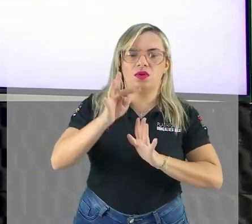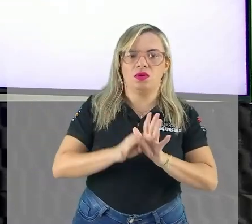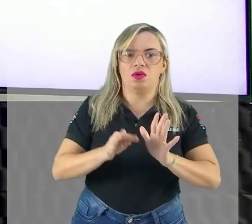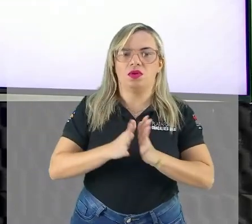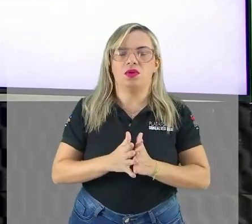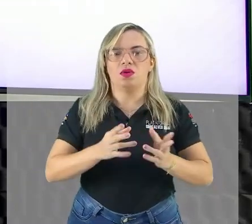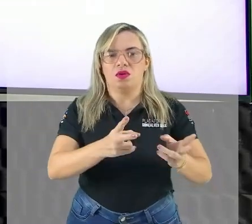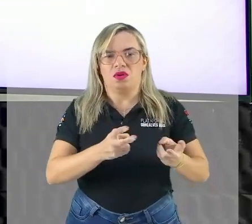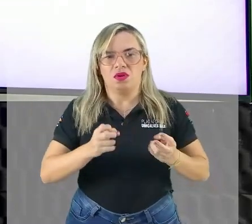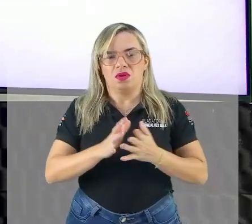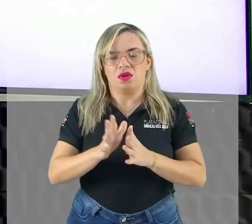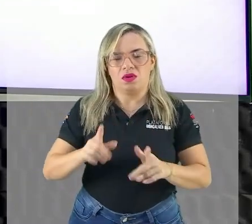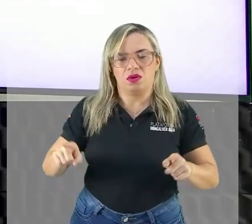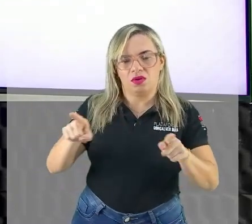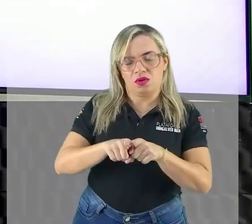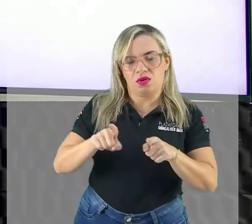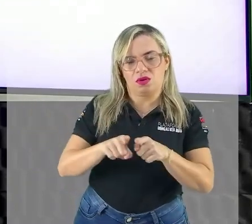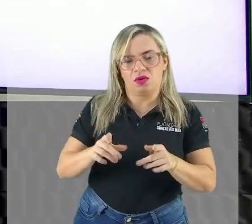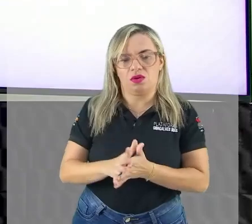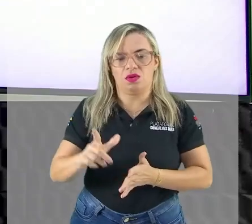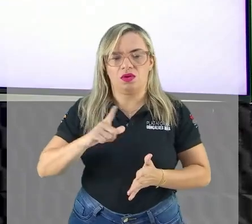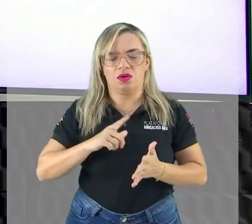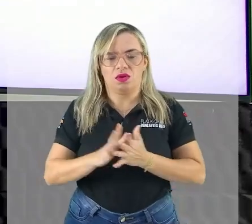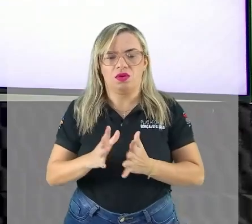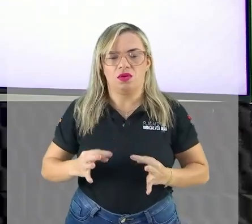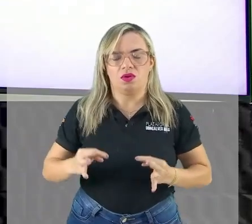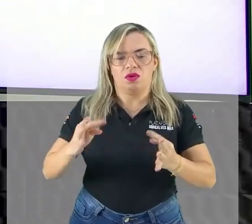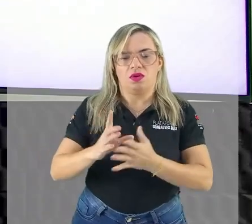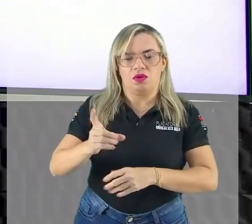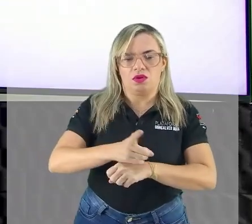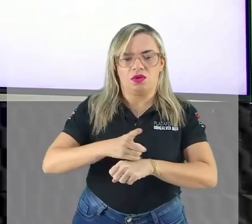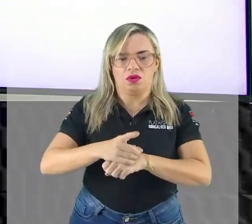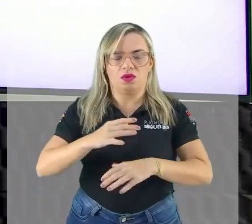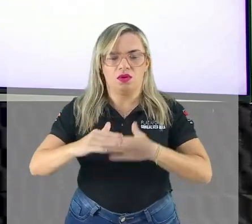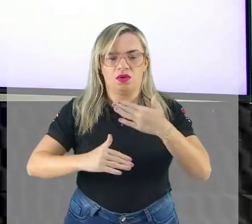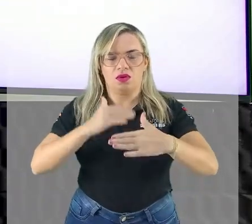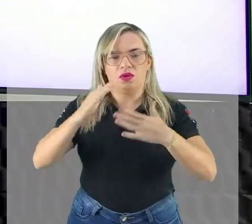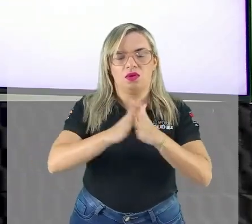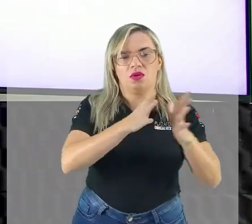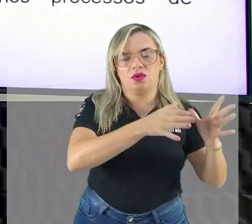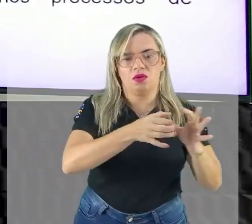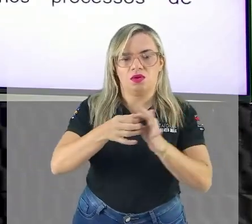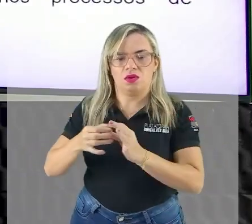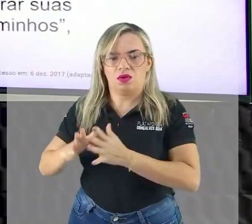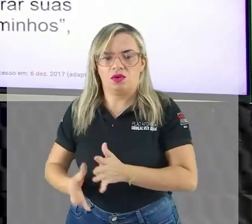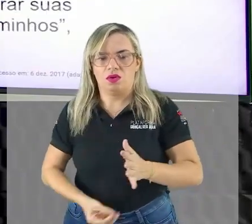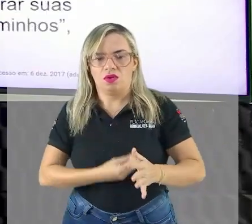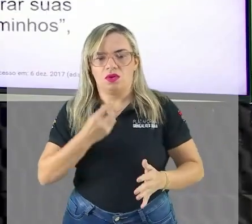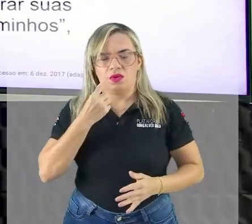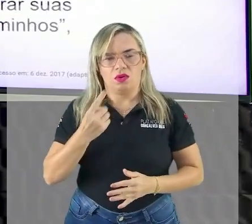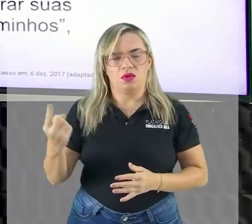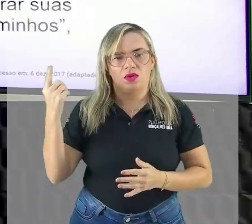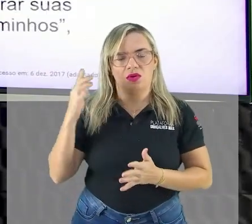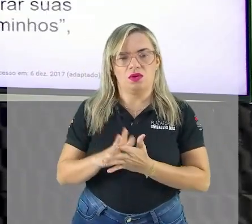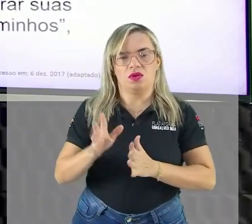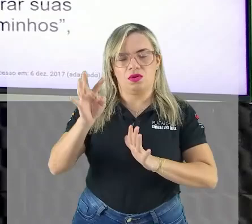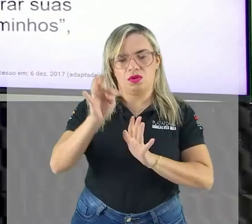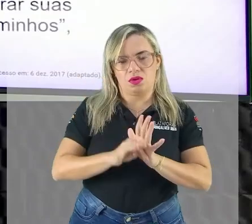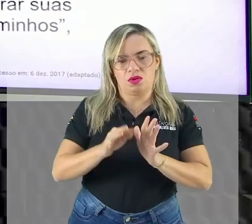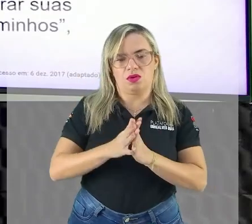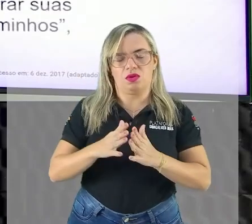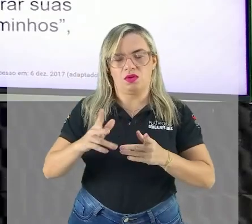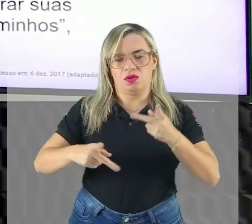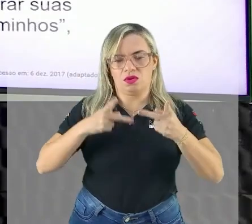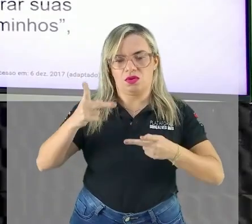que tem abordagem midiática. Tem tecnologia digitais nas formas de construção da realidade, se a gente for ver aqui no texto, ele